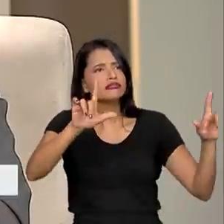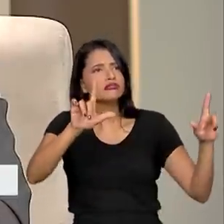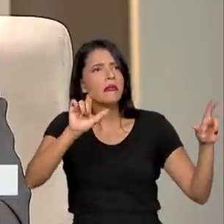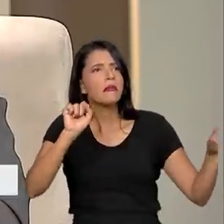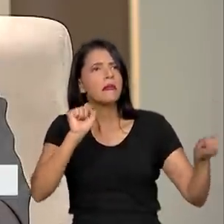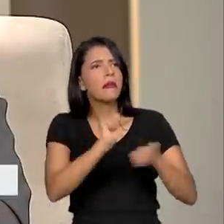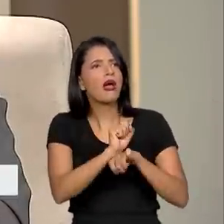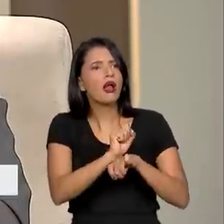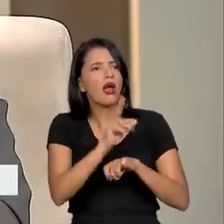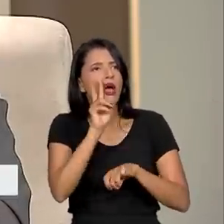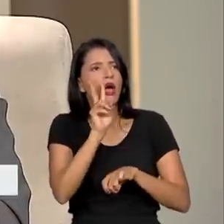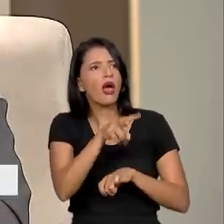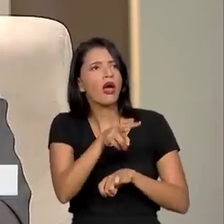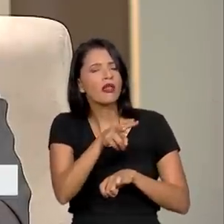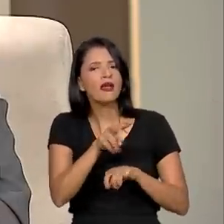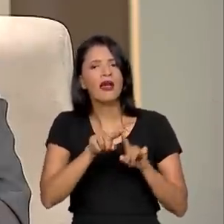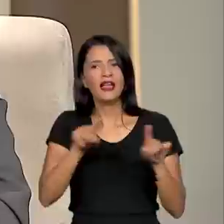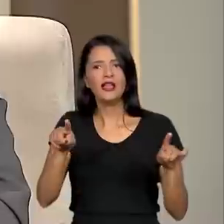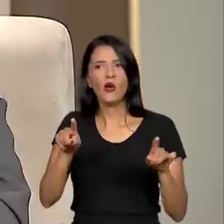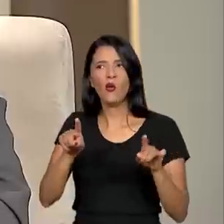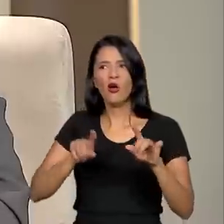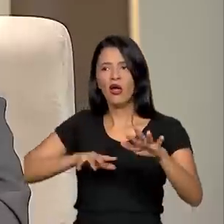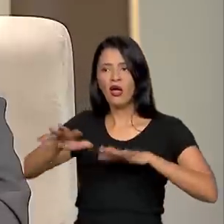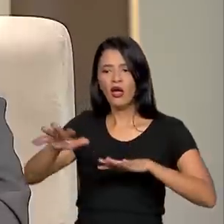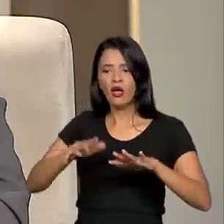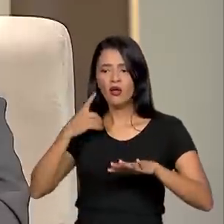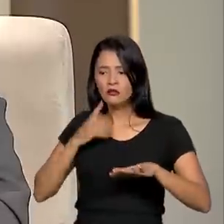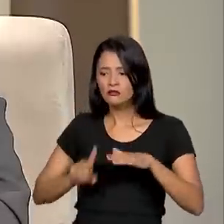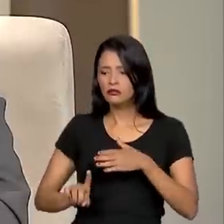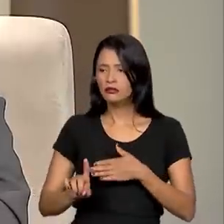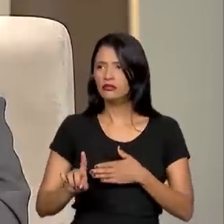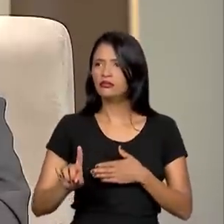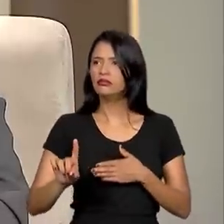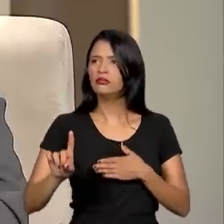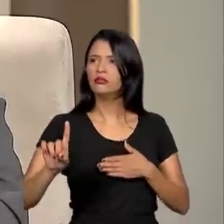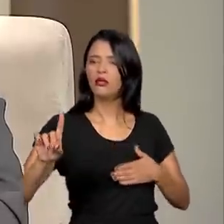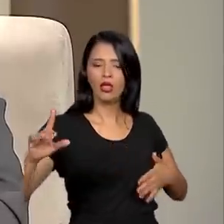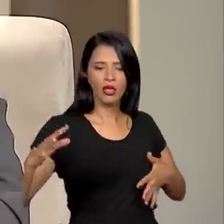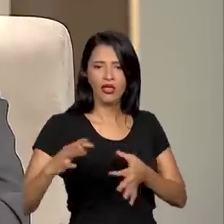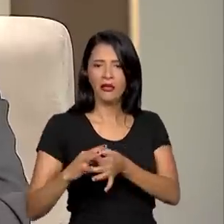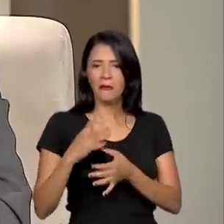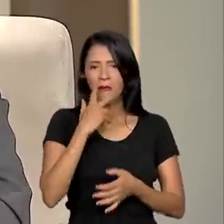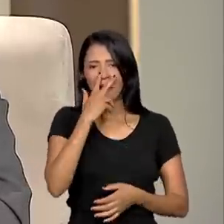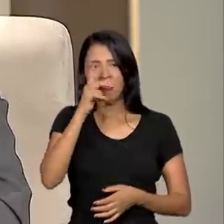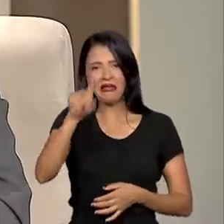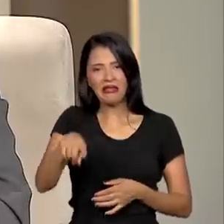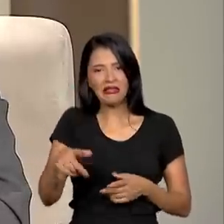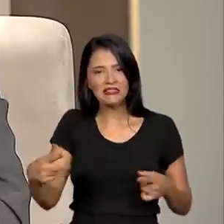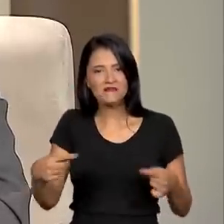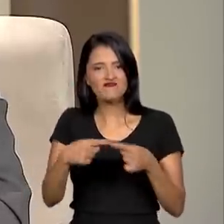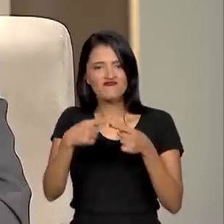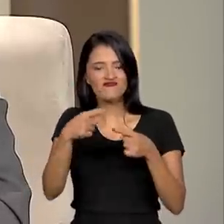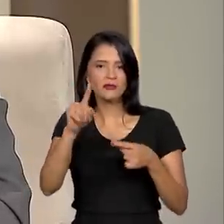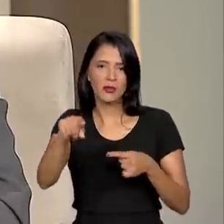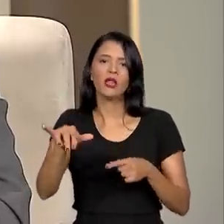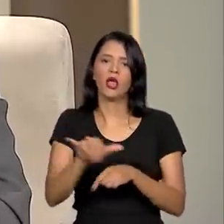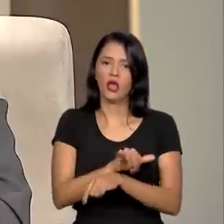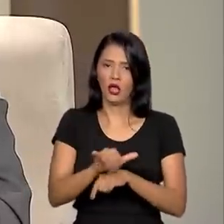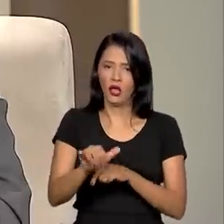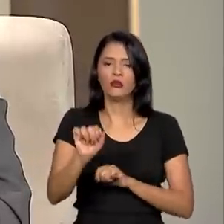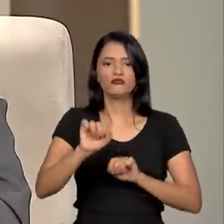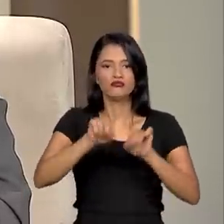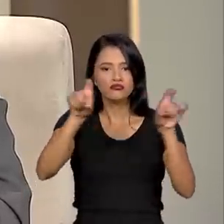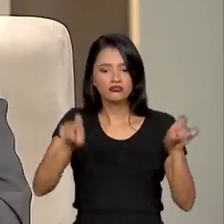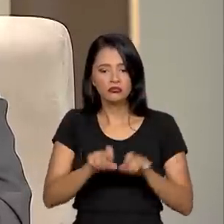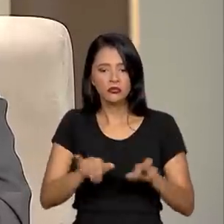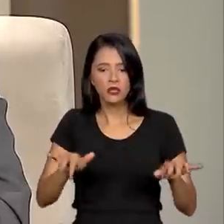estática, né? A pessoa se sente participando, como integrando aquela obra, né? Temos recursos hoje de computação que